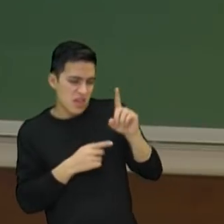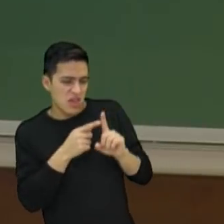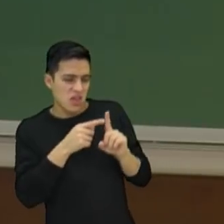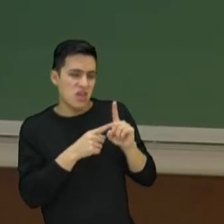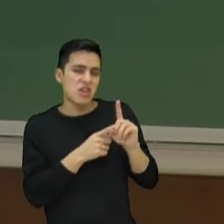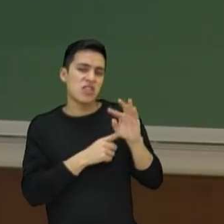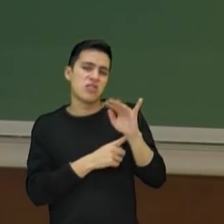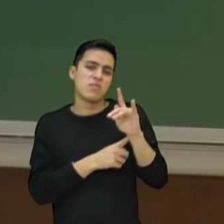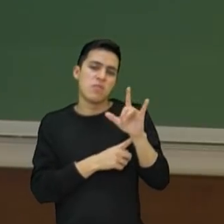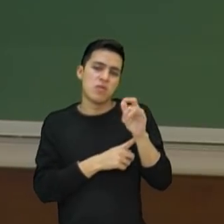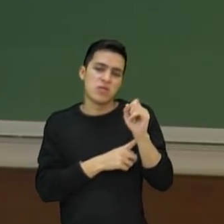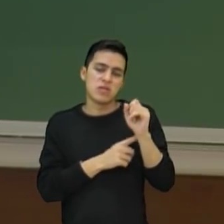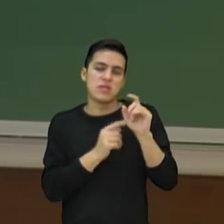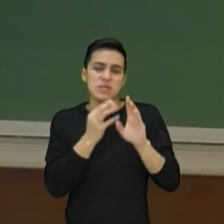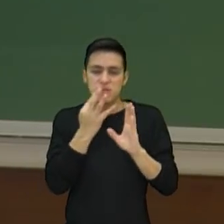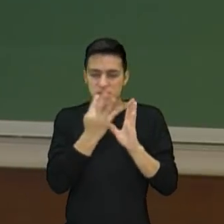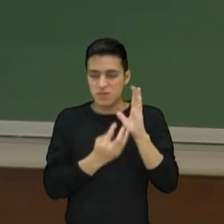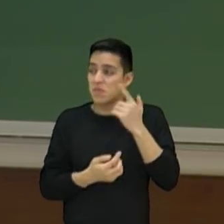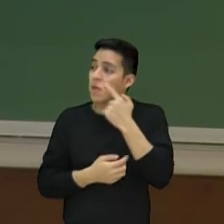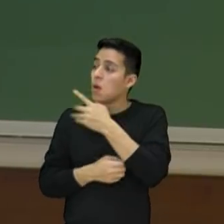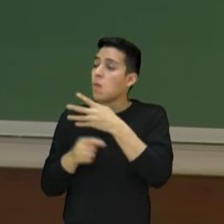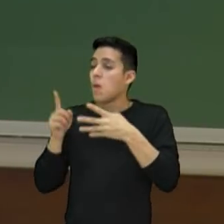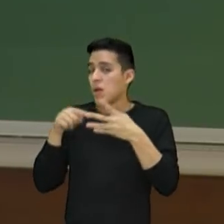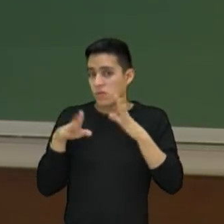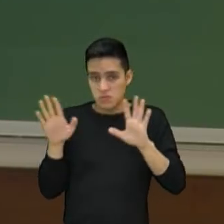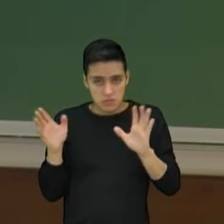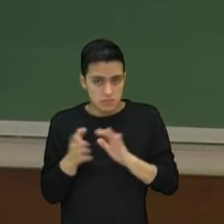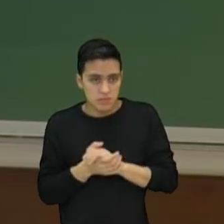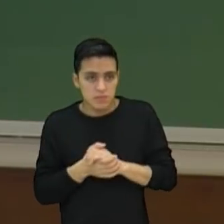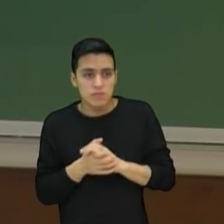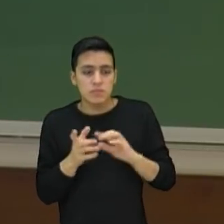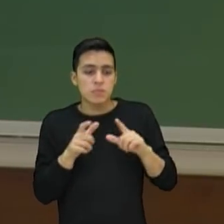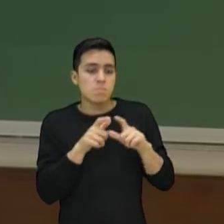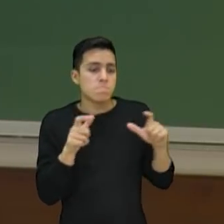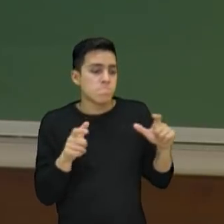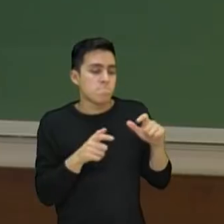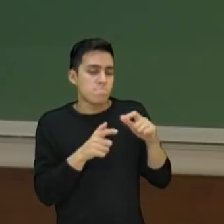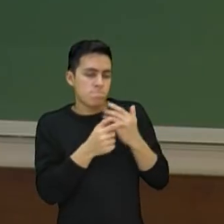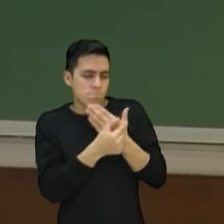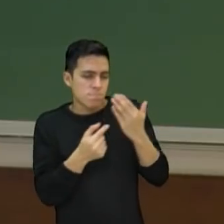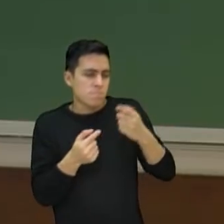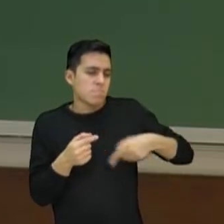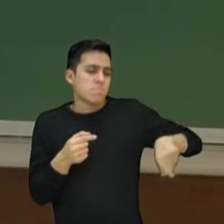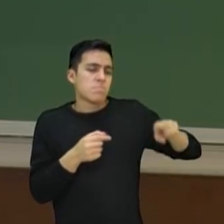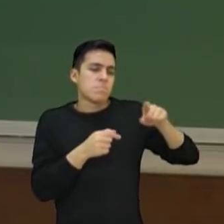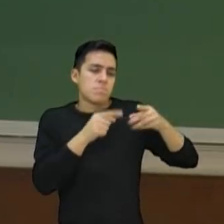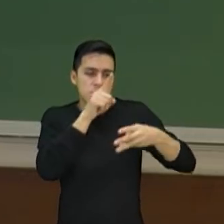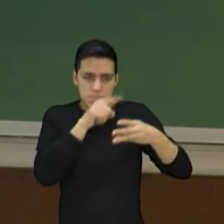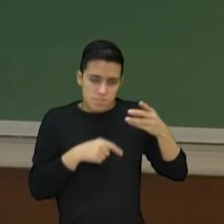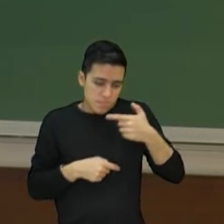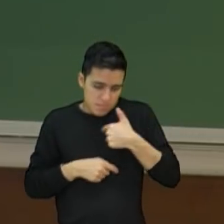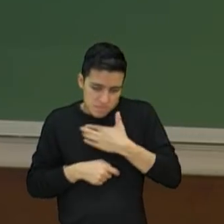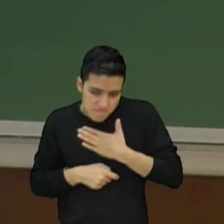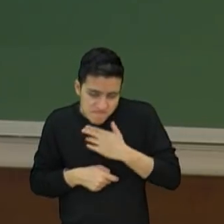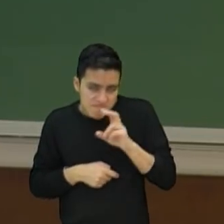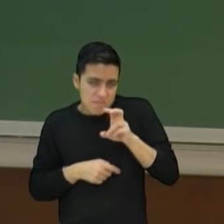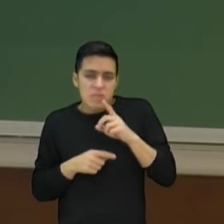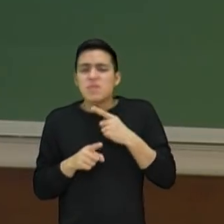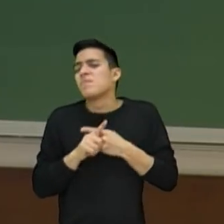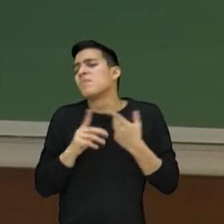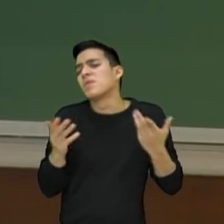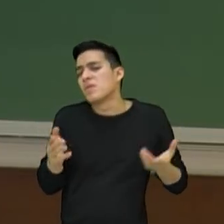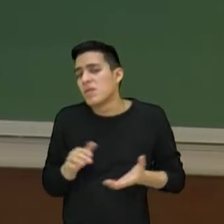mas você só trouxe 4. Sim. É que a grande maioria dos autores classificam como 4, certo? Eu, professor Sidney, gosto de falar 5. Mas por